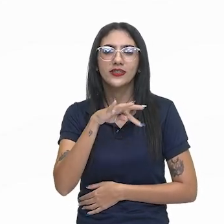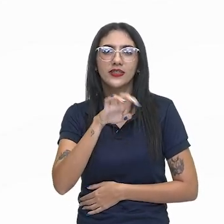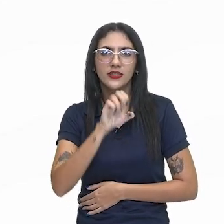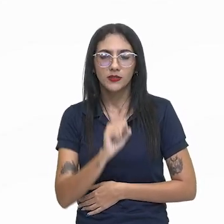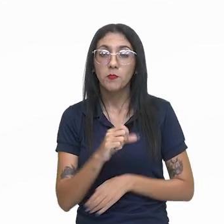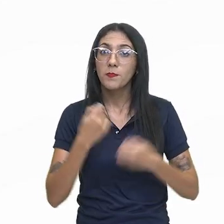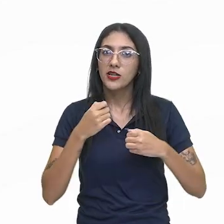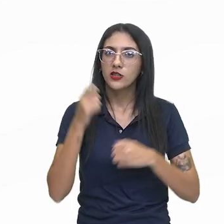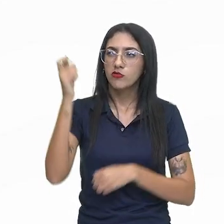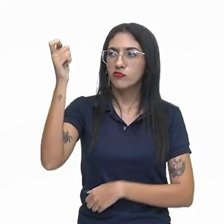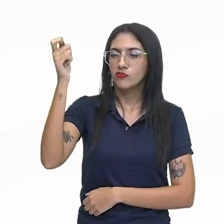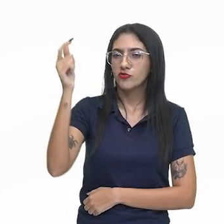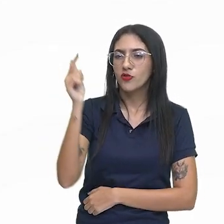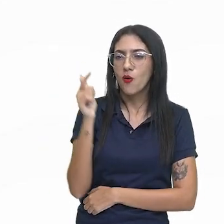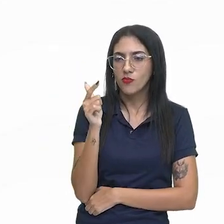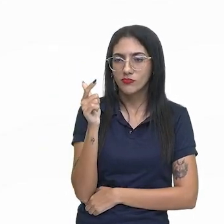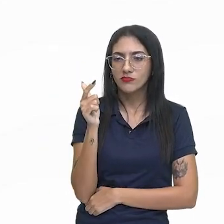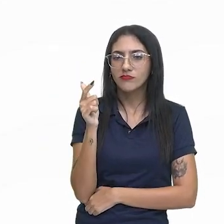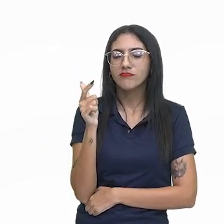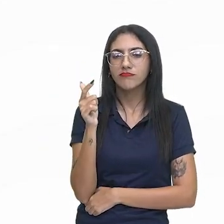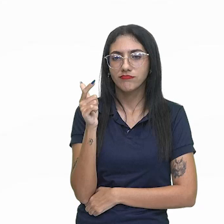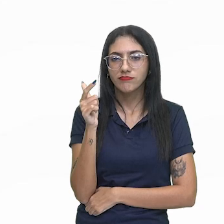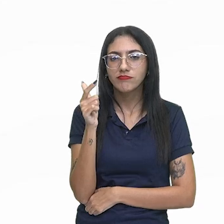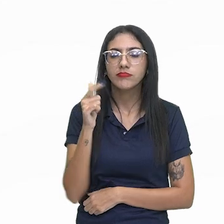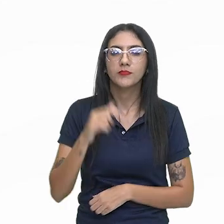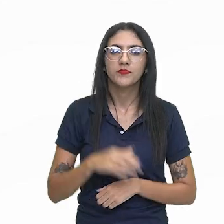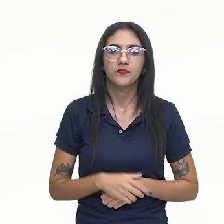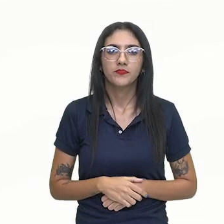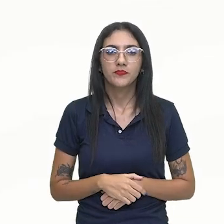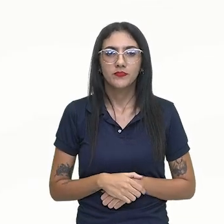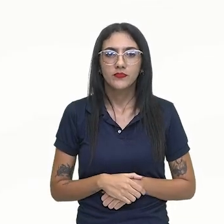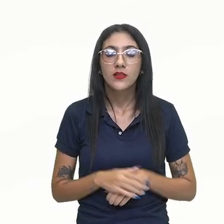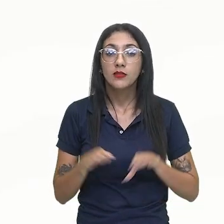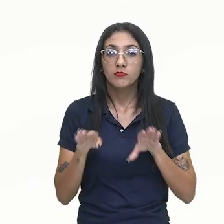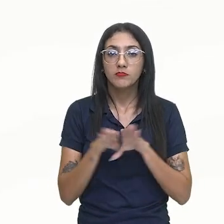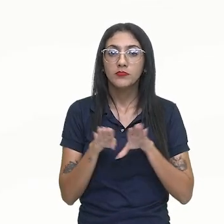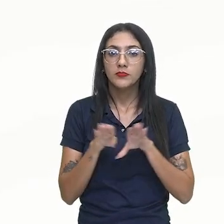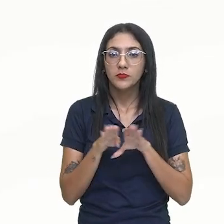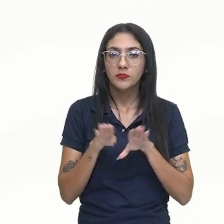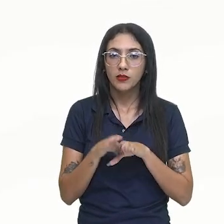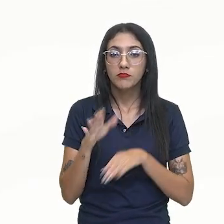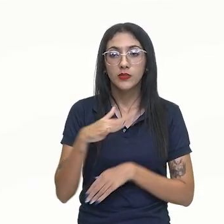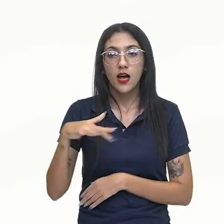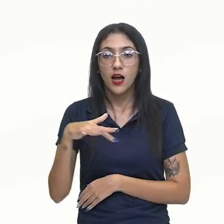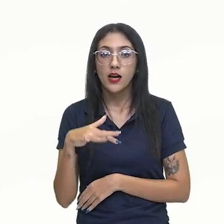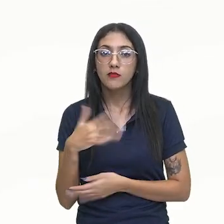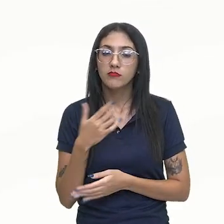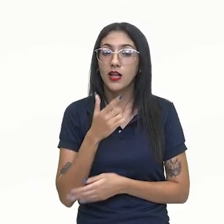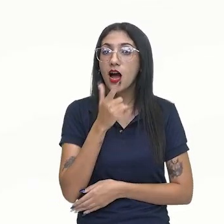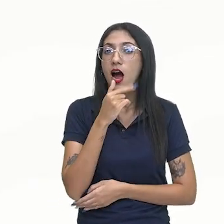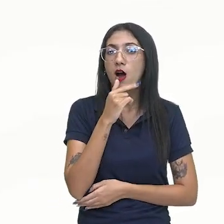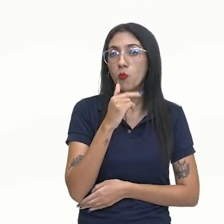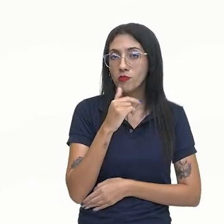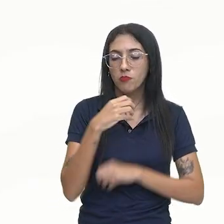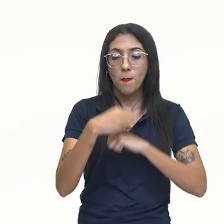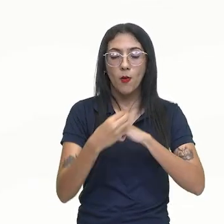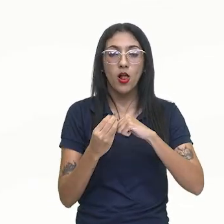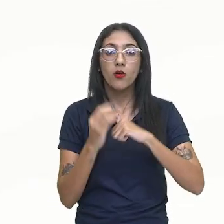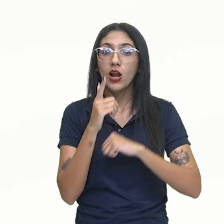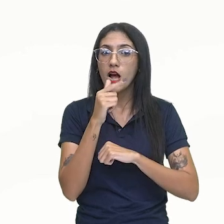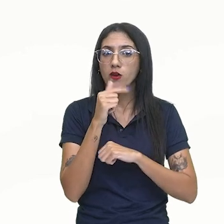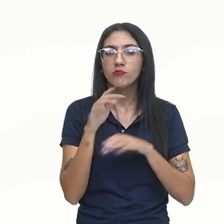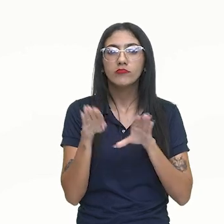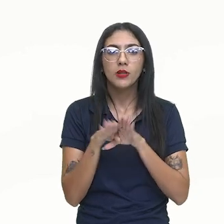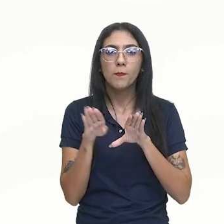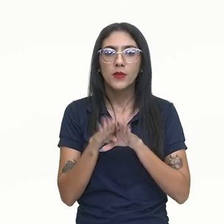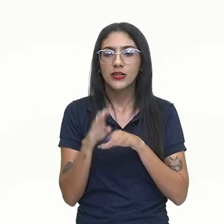da luz solar, é necessário no ambiente termos água, moléculas de água e dióxido